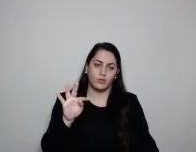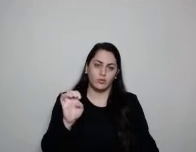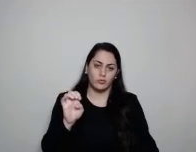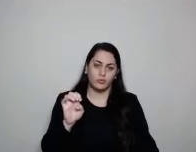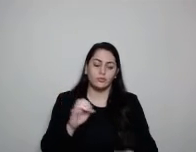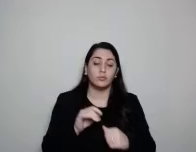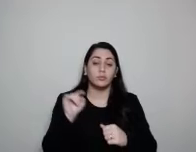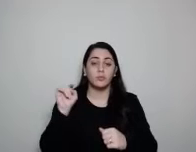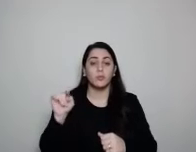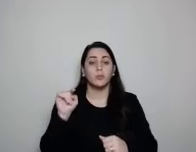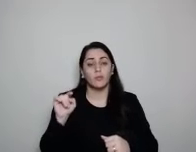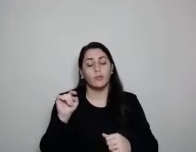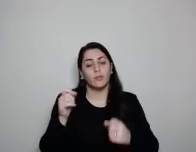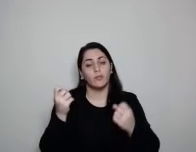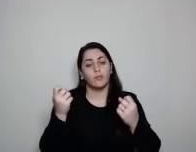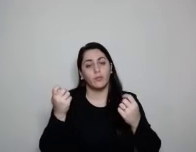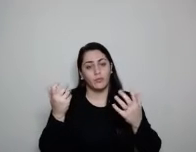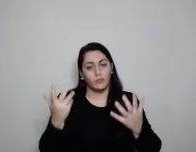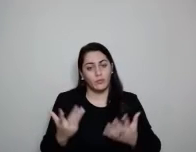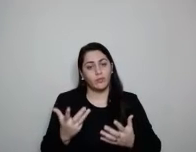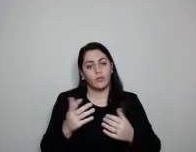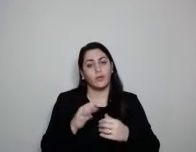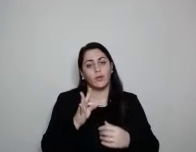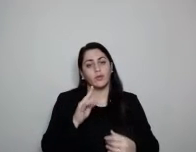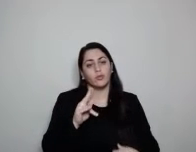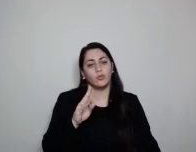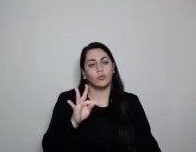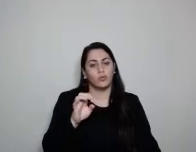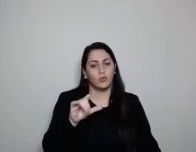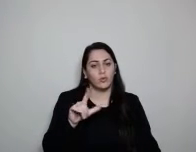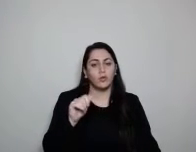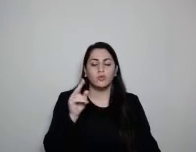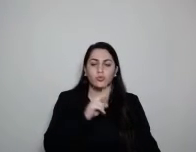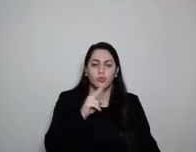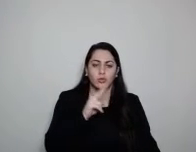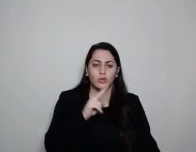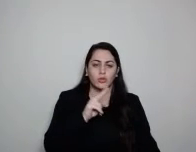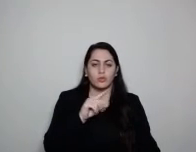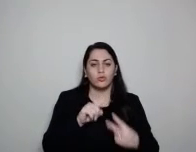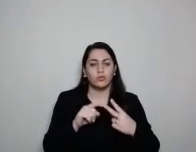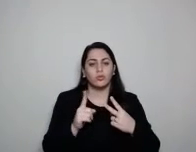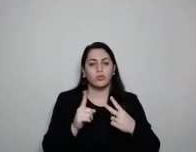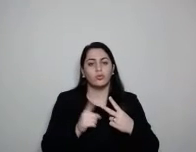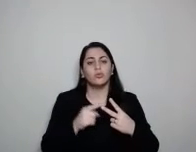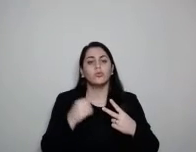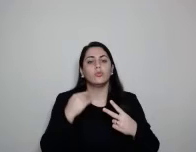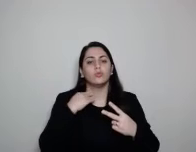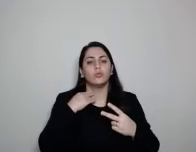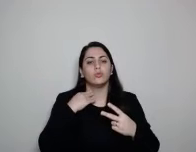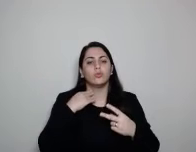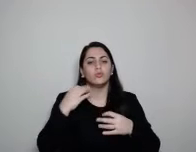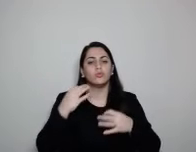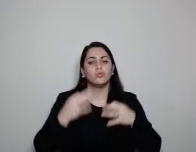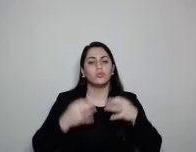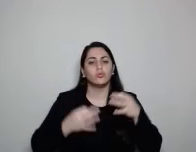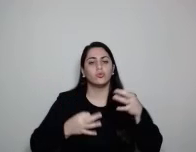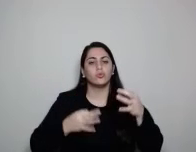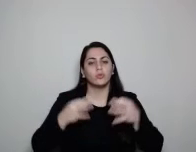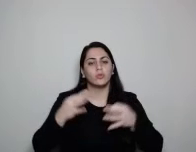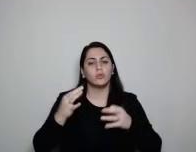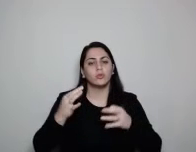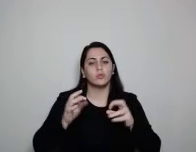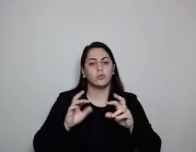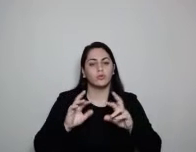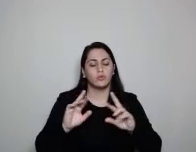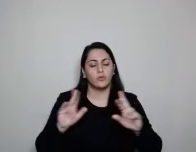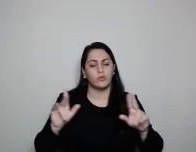versam sobre tutela de urgência, nas quais dois juízos diferentes fixaram guarda provisória, regras